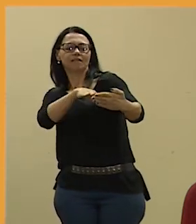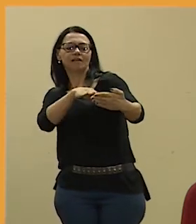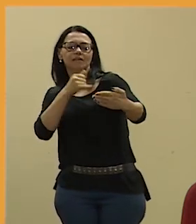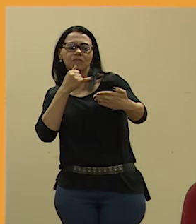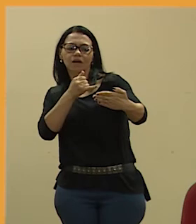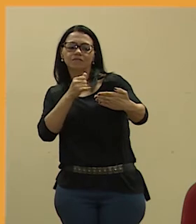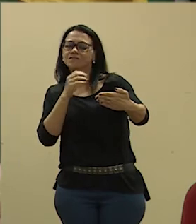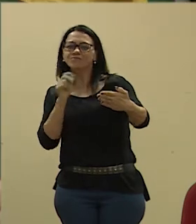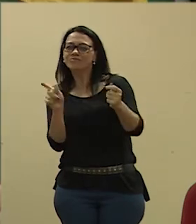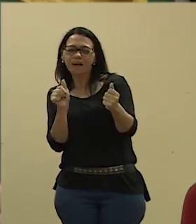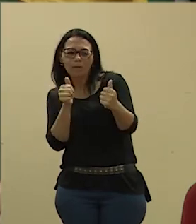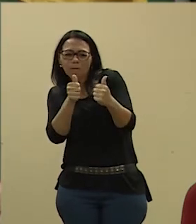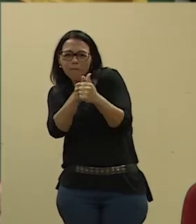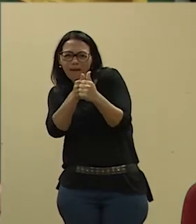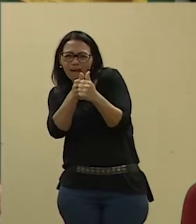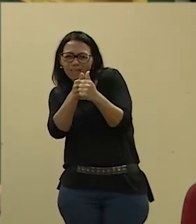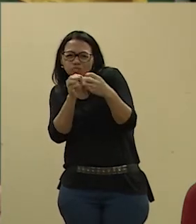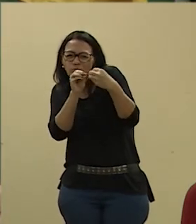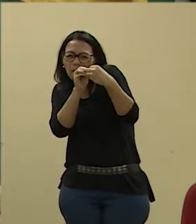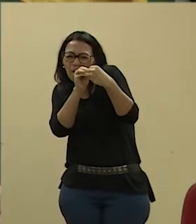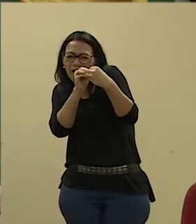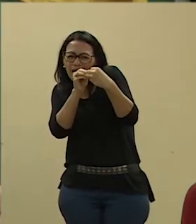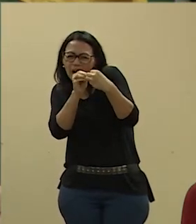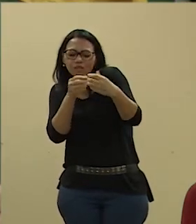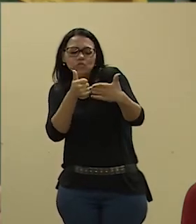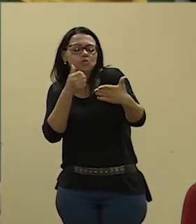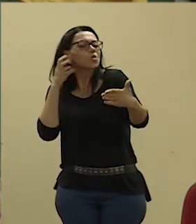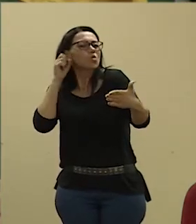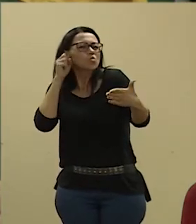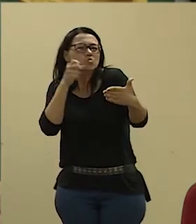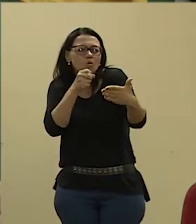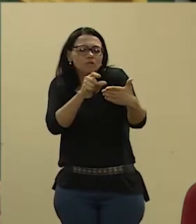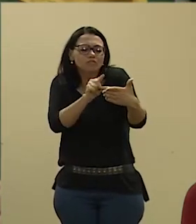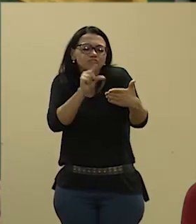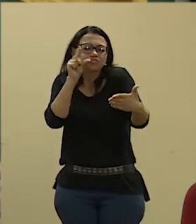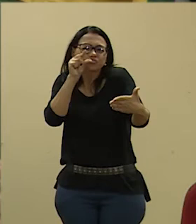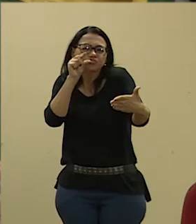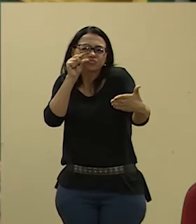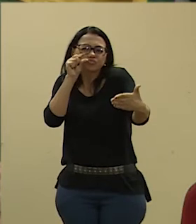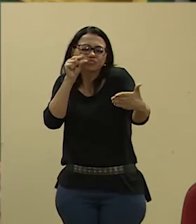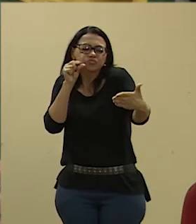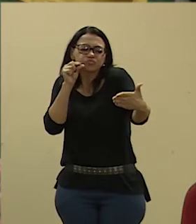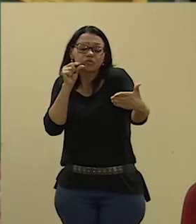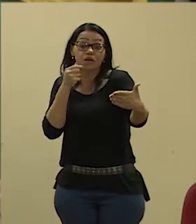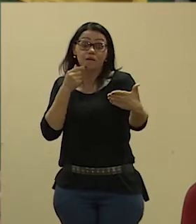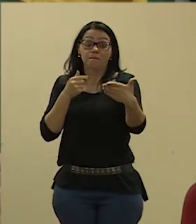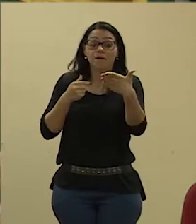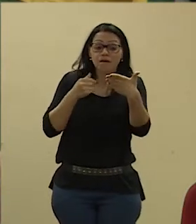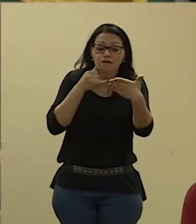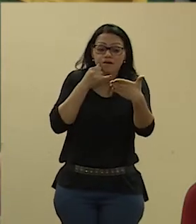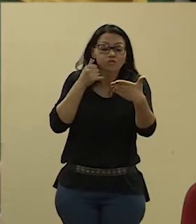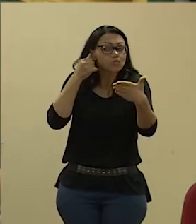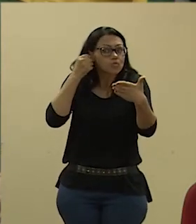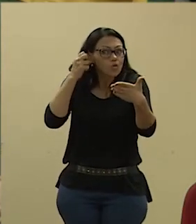microfone então quando eu fico longe do microfone que acontece é o áudio vai ficando baixinho então é quanto mais perto a gente tiver um microfone melhor aqui